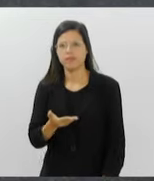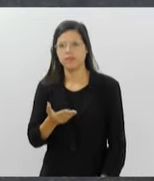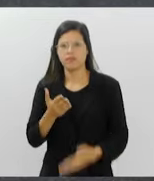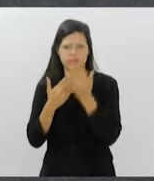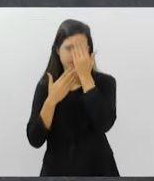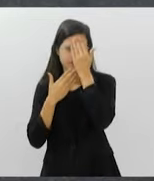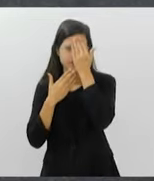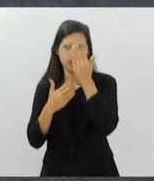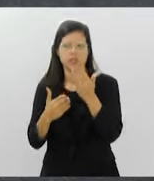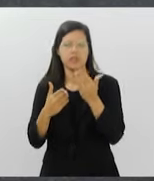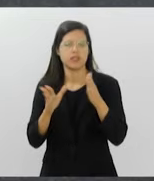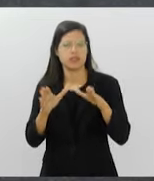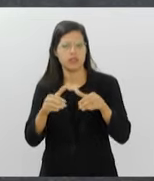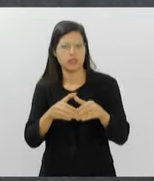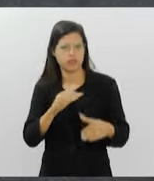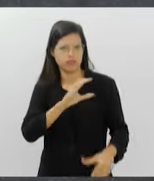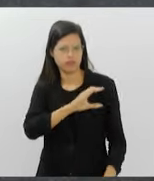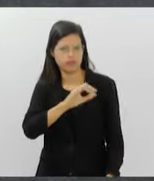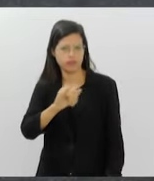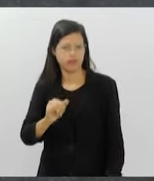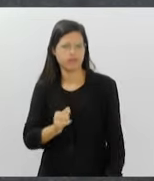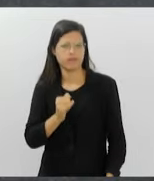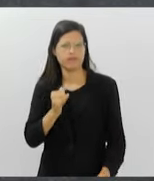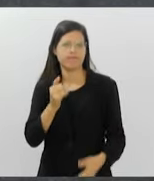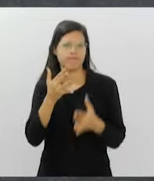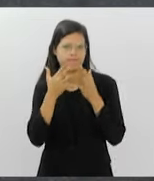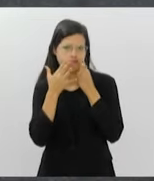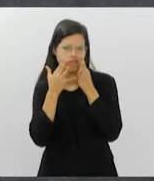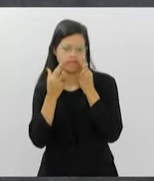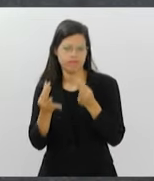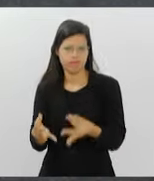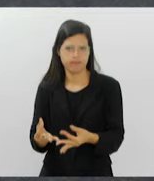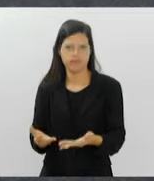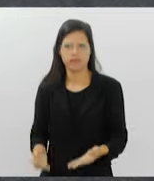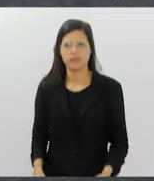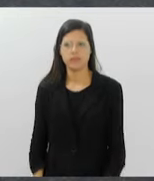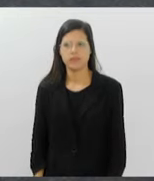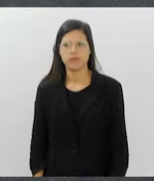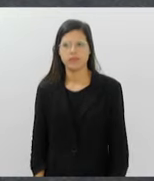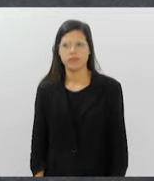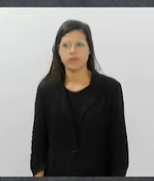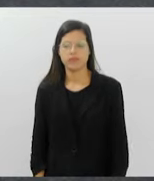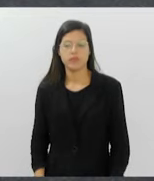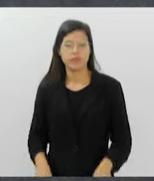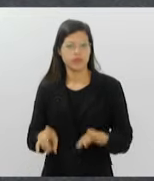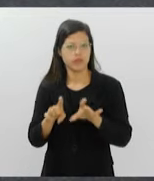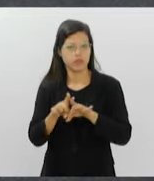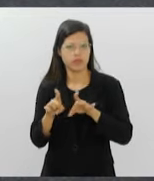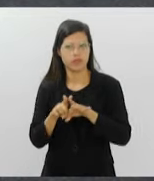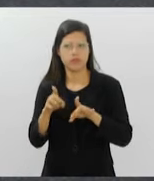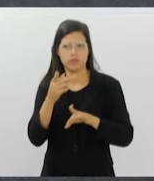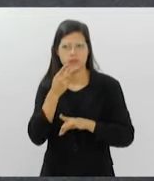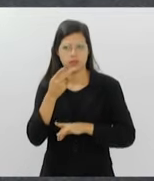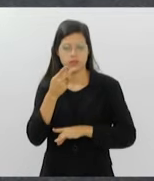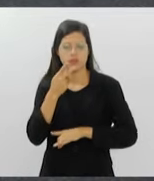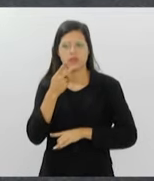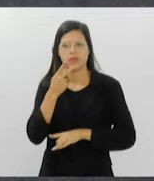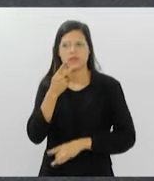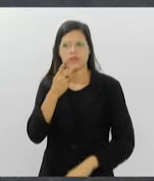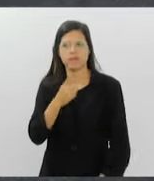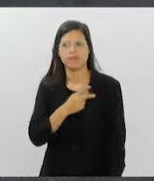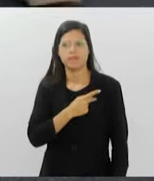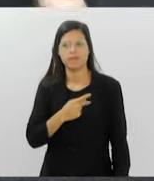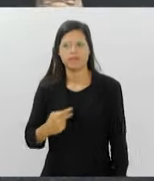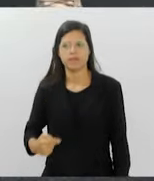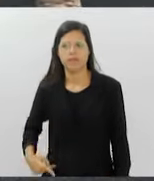CCJ por essa atenção. E destacar, presidente, que